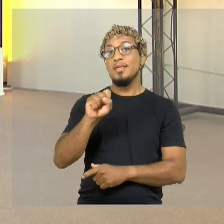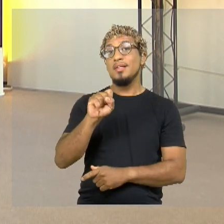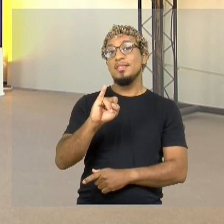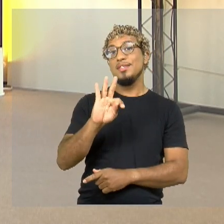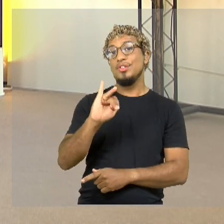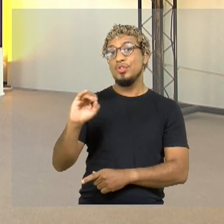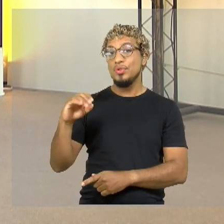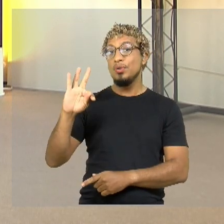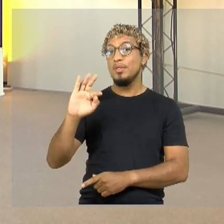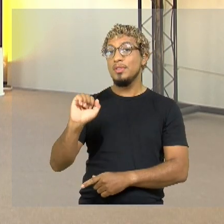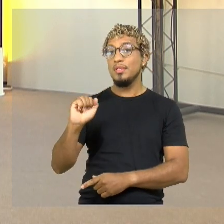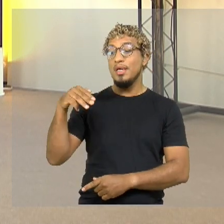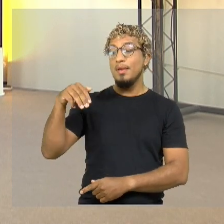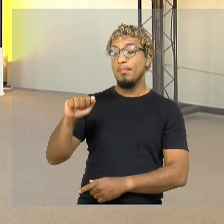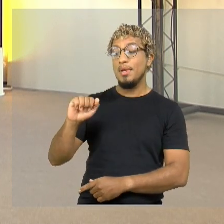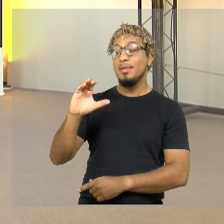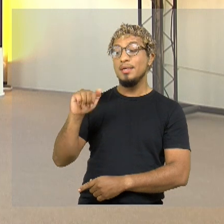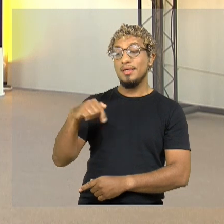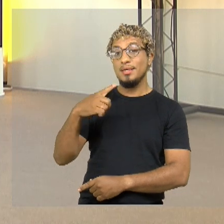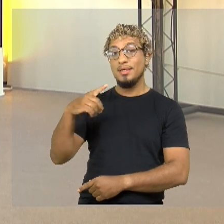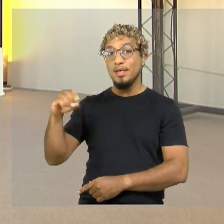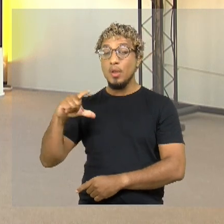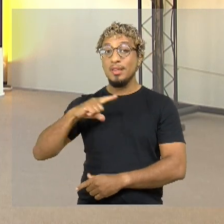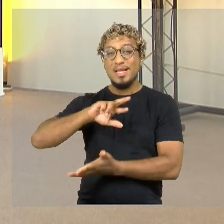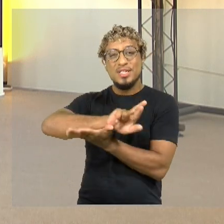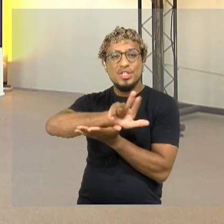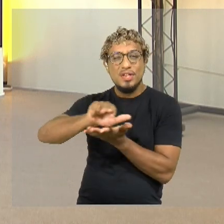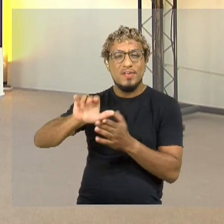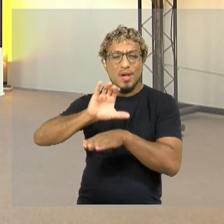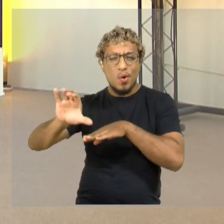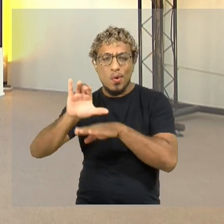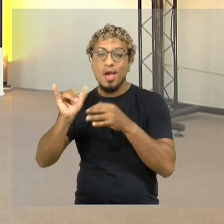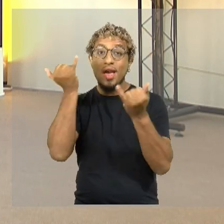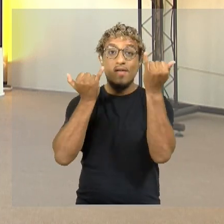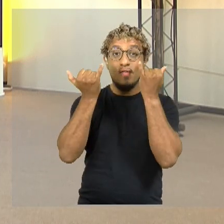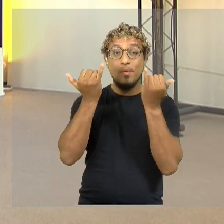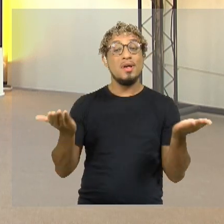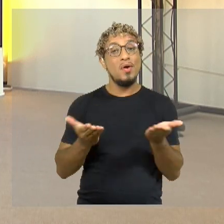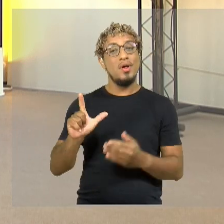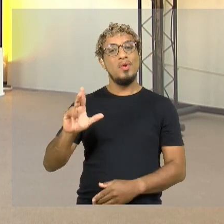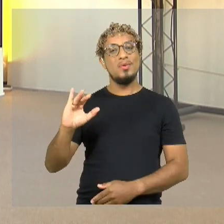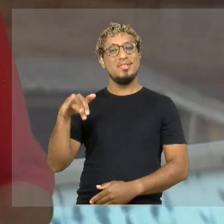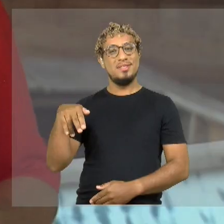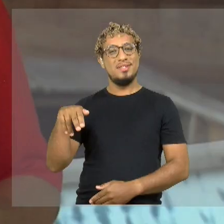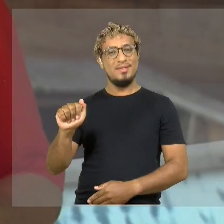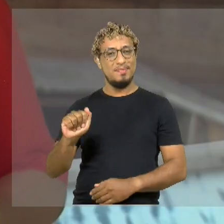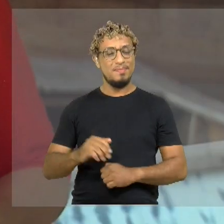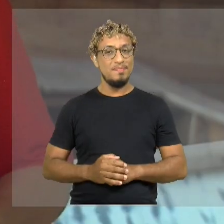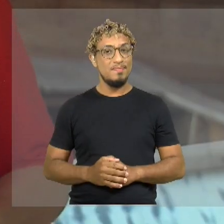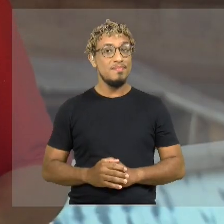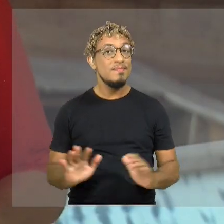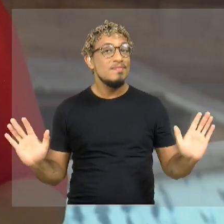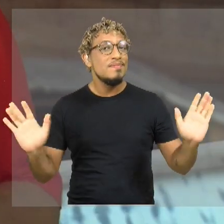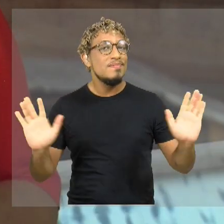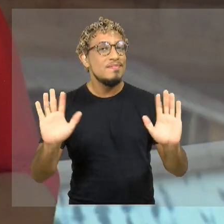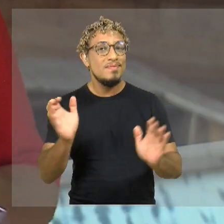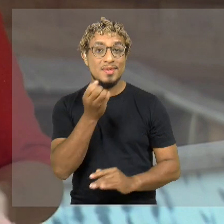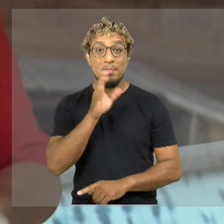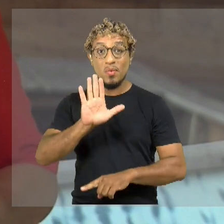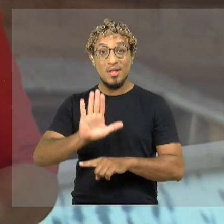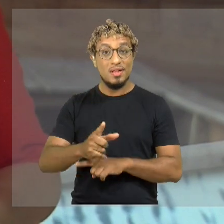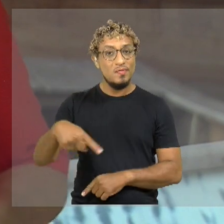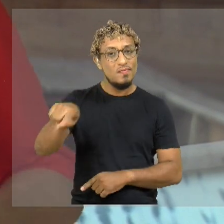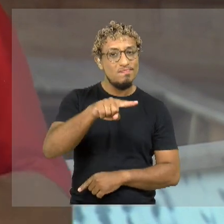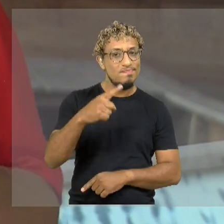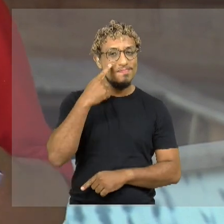inscrições abertas para diversos cursos. Mais informações com a repórter Luciana Rodrigues. Olá, boa tarde a todos que acompanham o